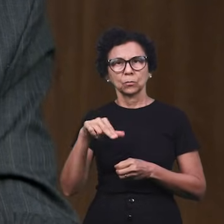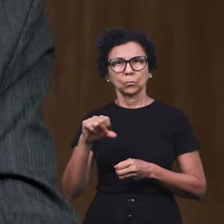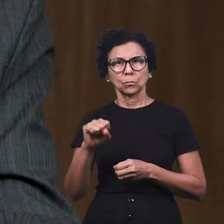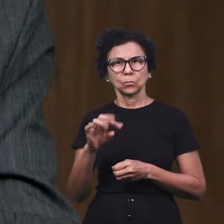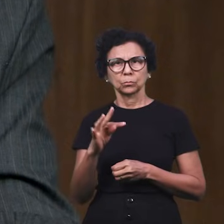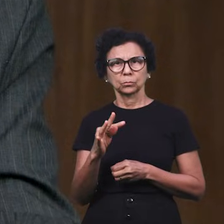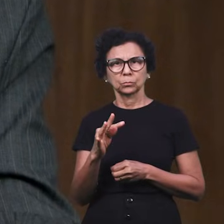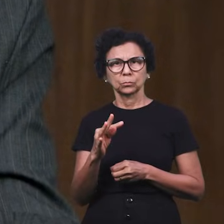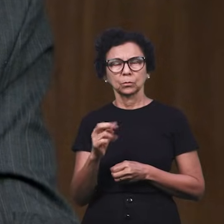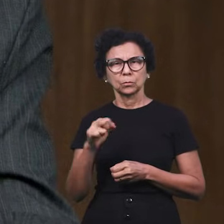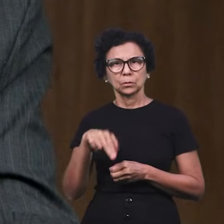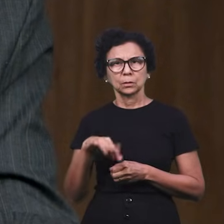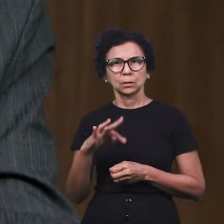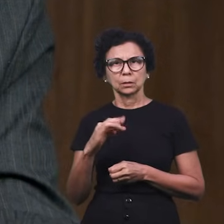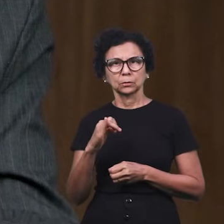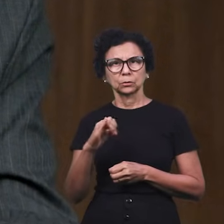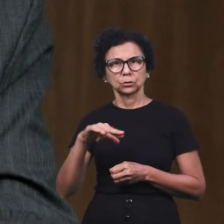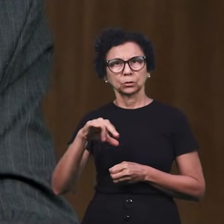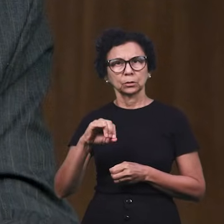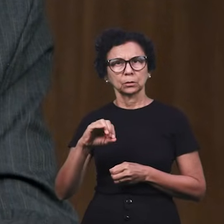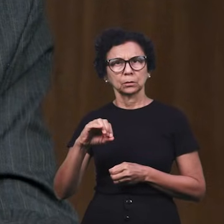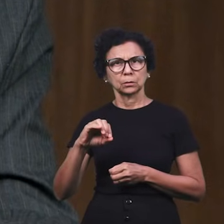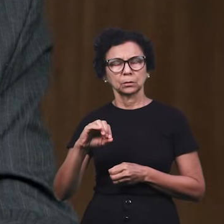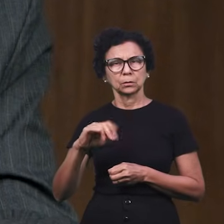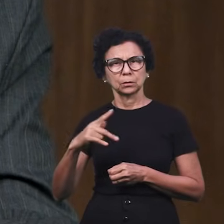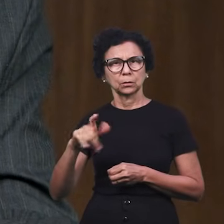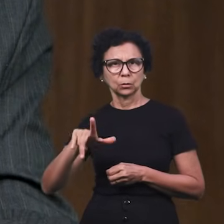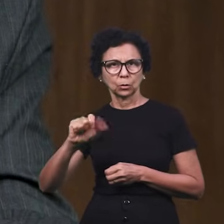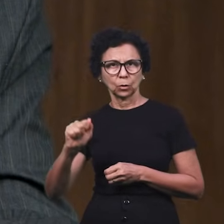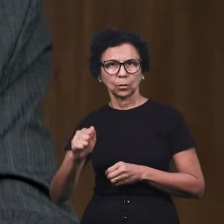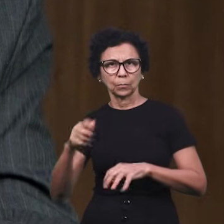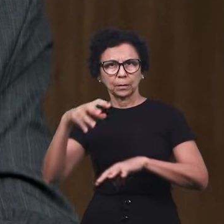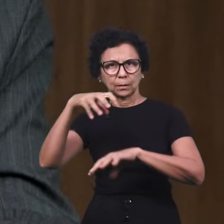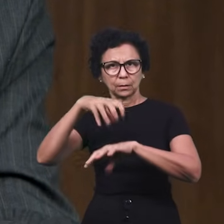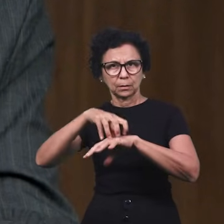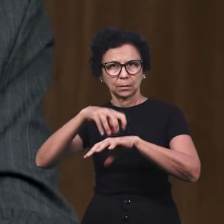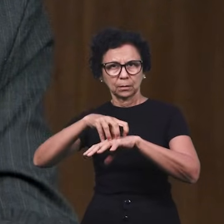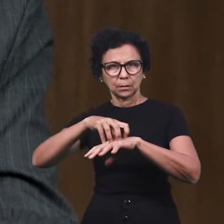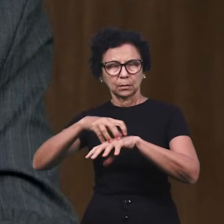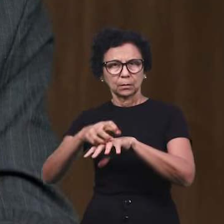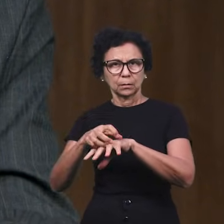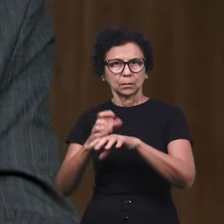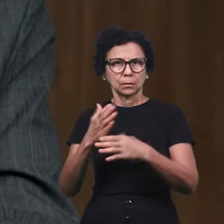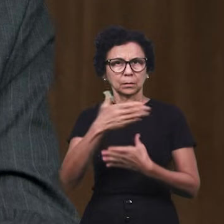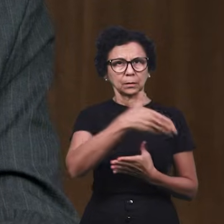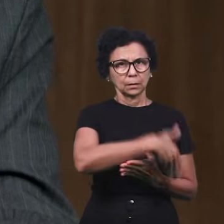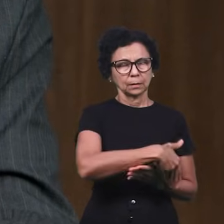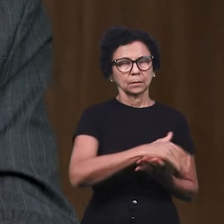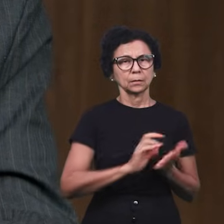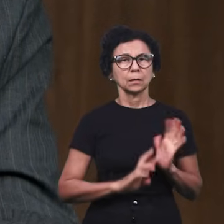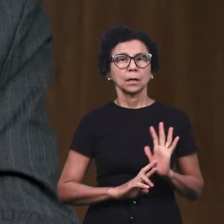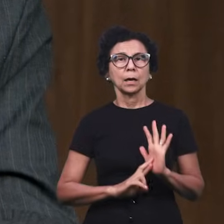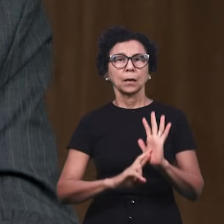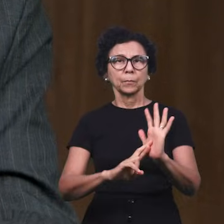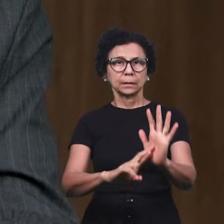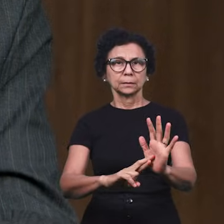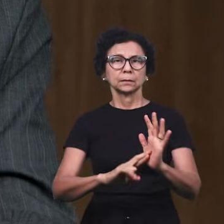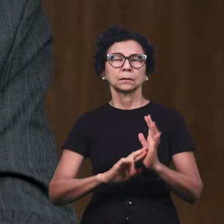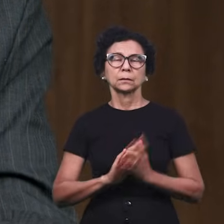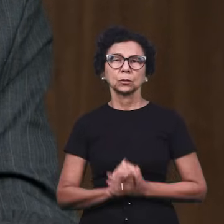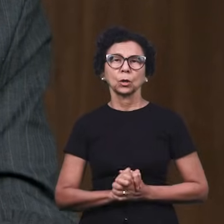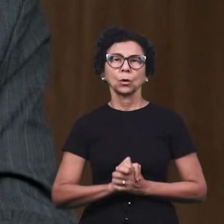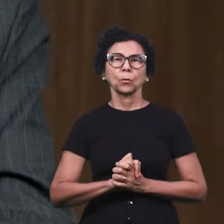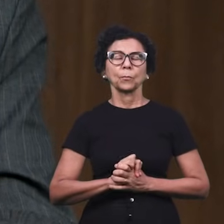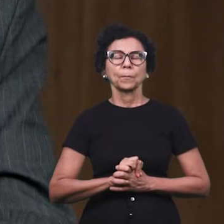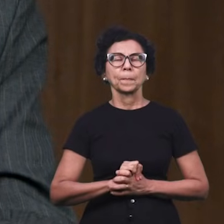Constantinopla. Um resumo da queda de Constantinopla representou a vitória